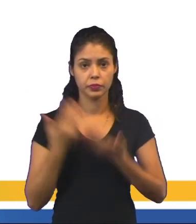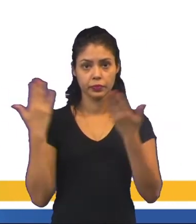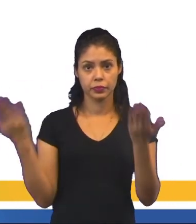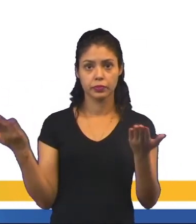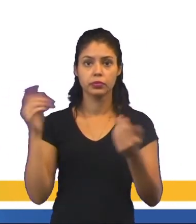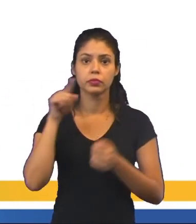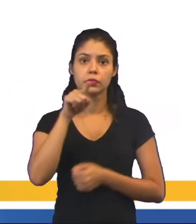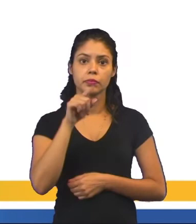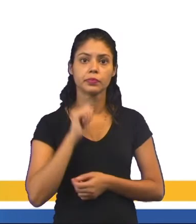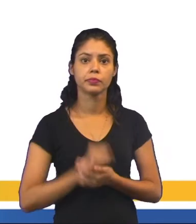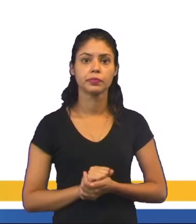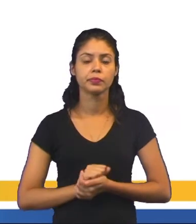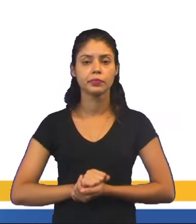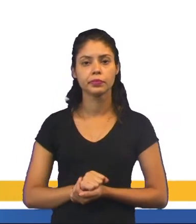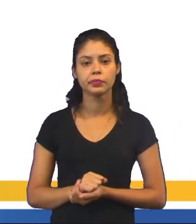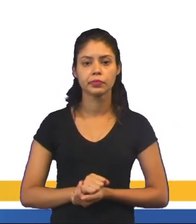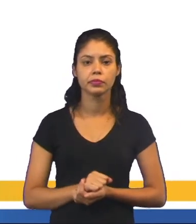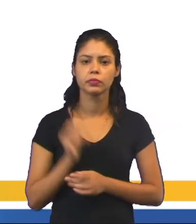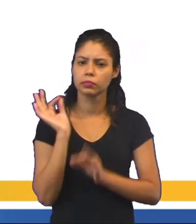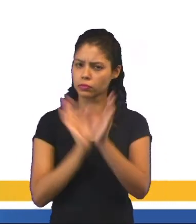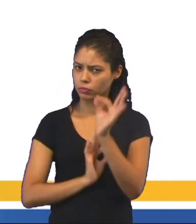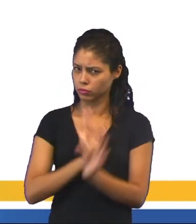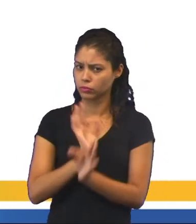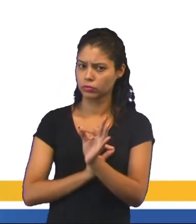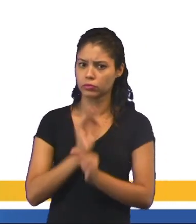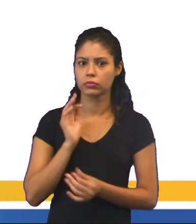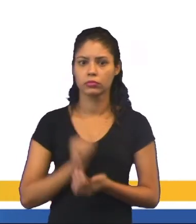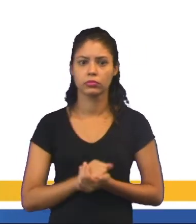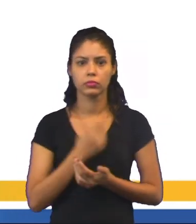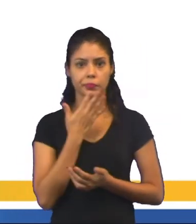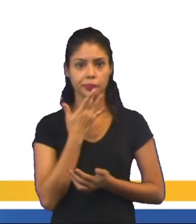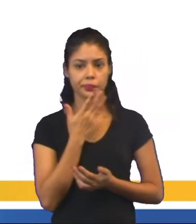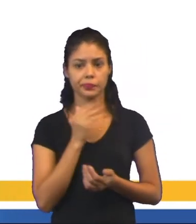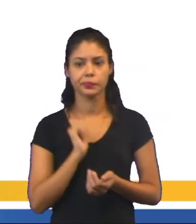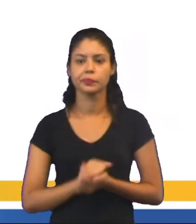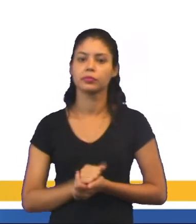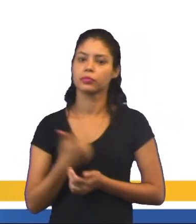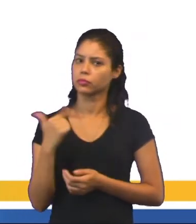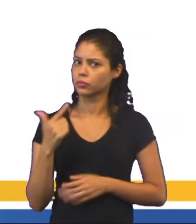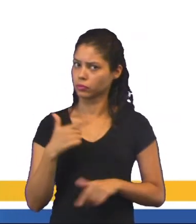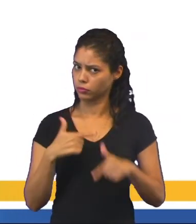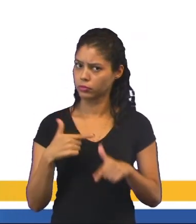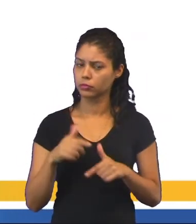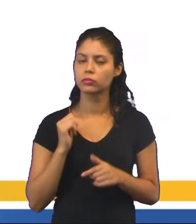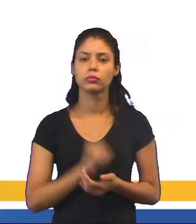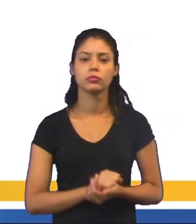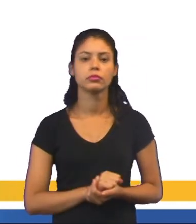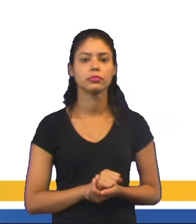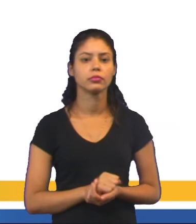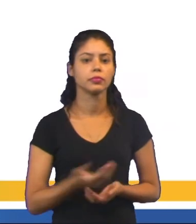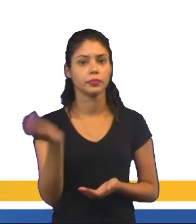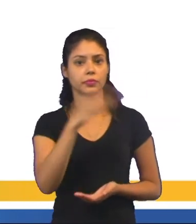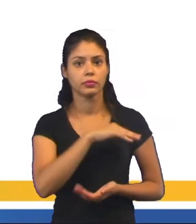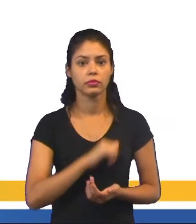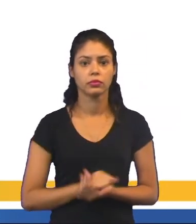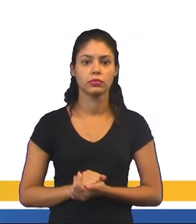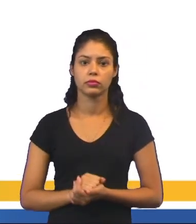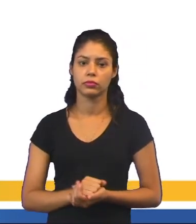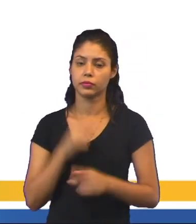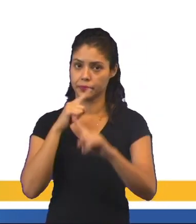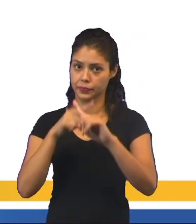olha aí, bem desenhado, eu coloquei ele bem desenhado, que é para não ter trabalho, tá? Vamos